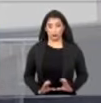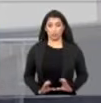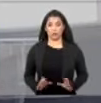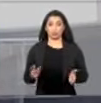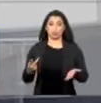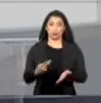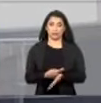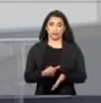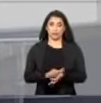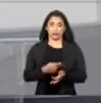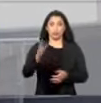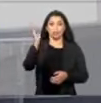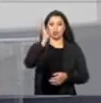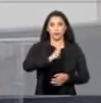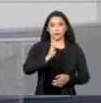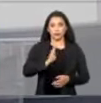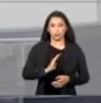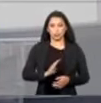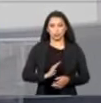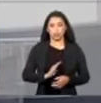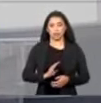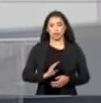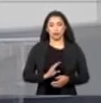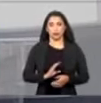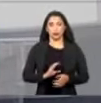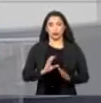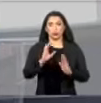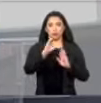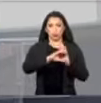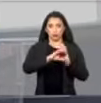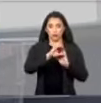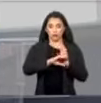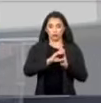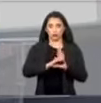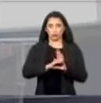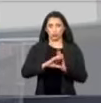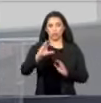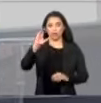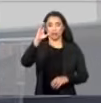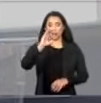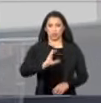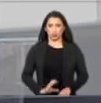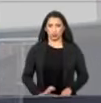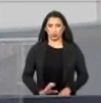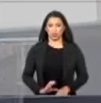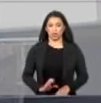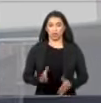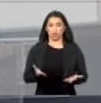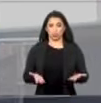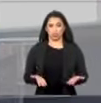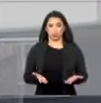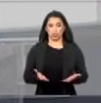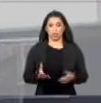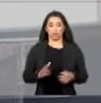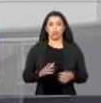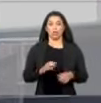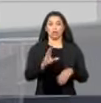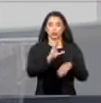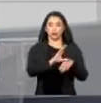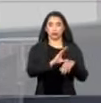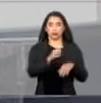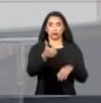No Brasil, o conceito de cidadania cultural ganhou destaque com a Constituição de 88.